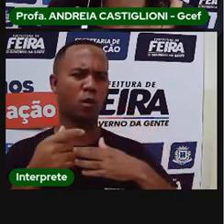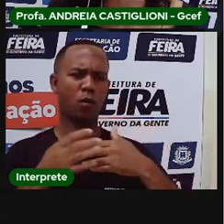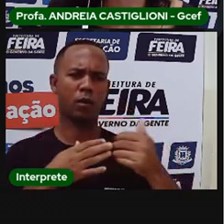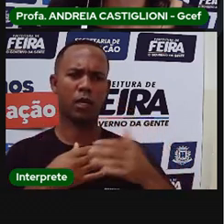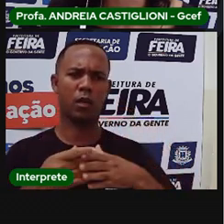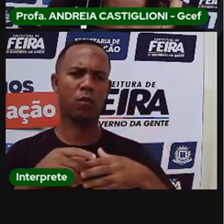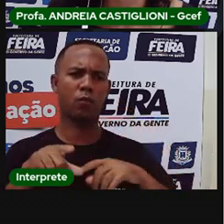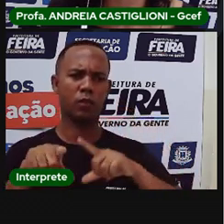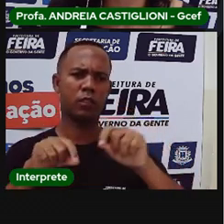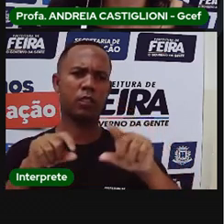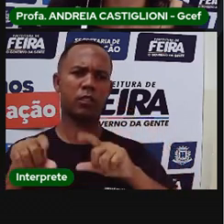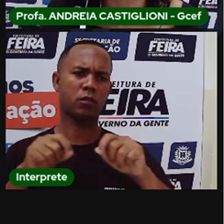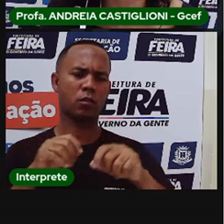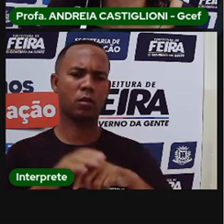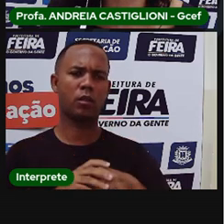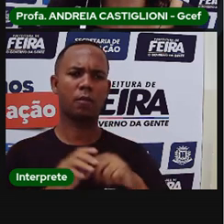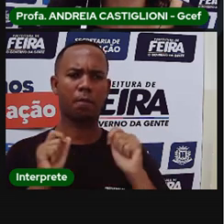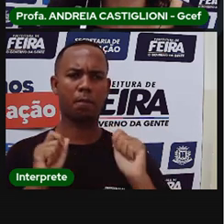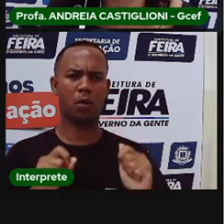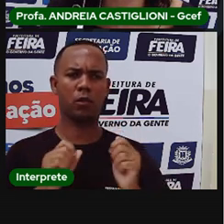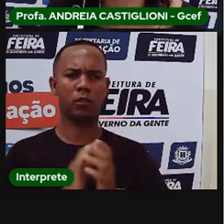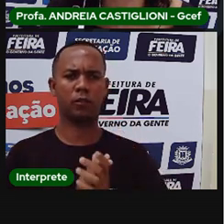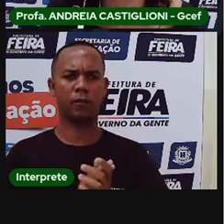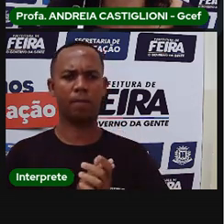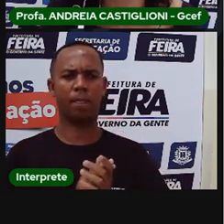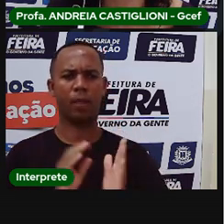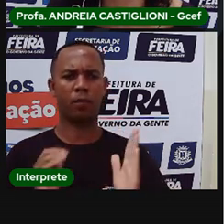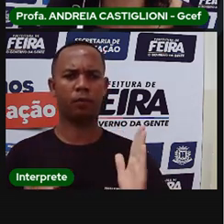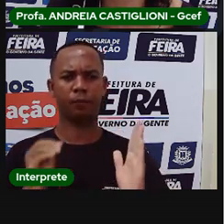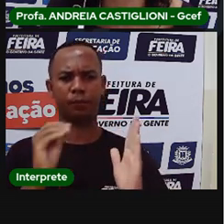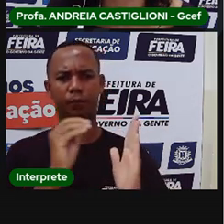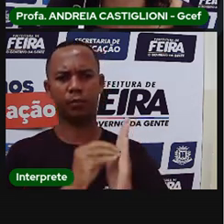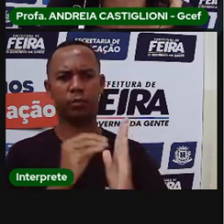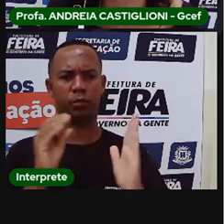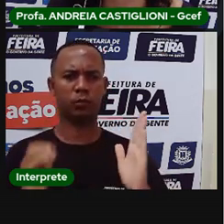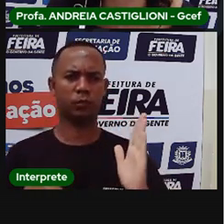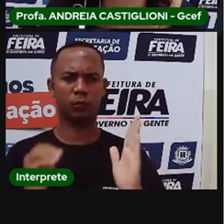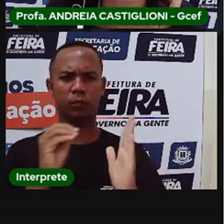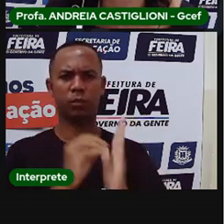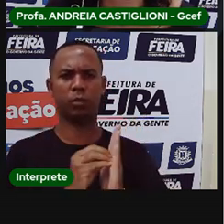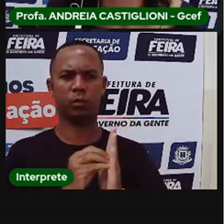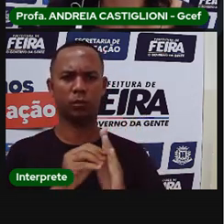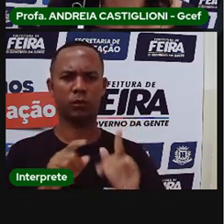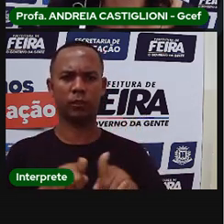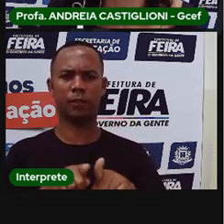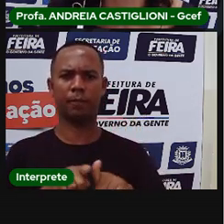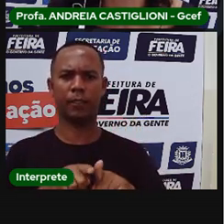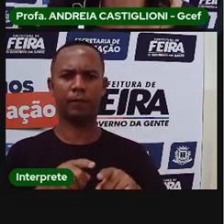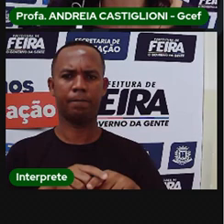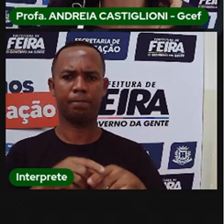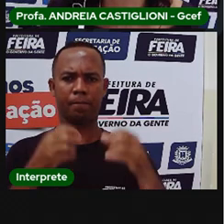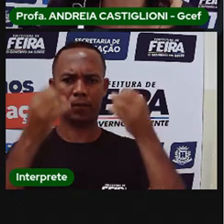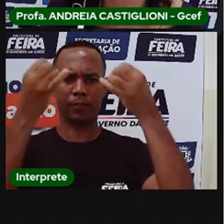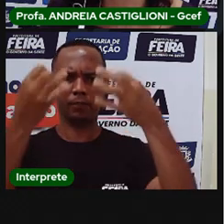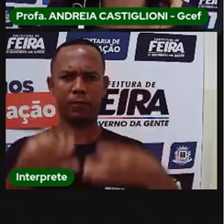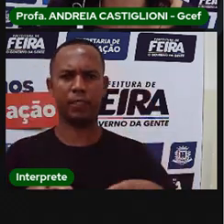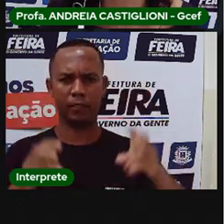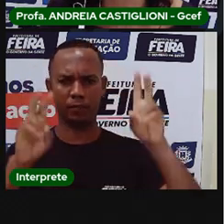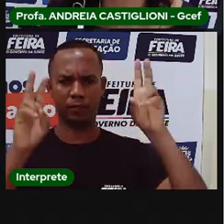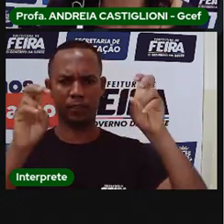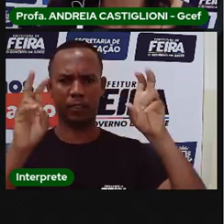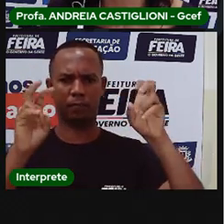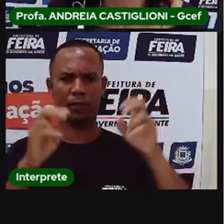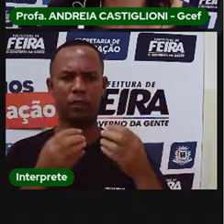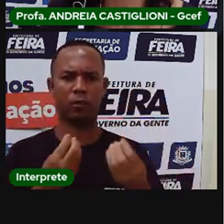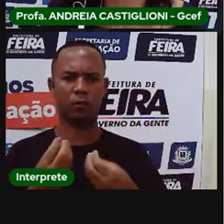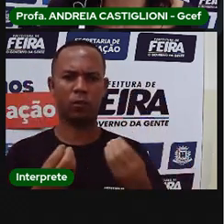E aqui a lateral, vocês podem colocar os elementos. Então, por exemplo, nesse cartaz aqui que eu iniciei, né, falando sobre protagonismo